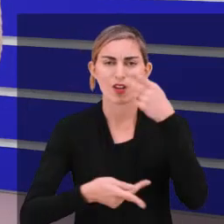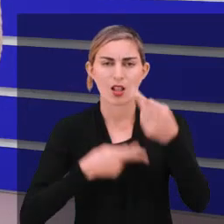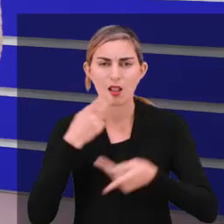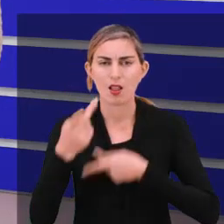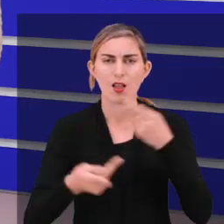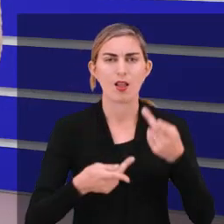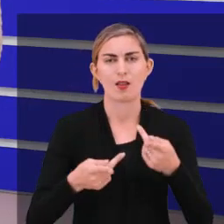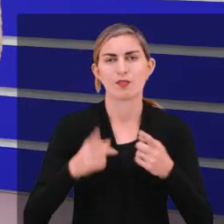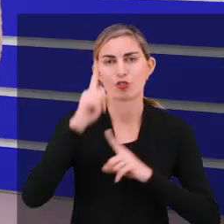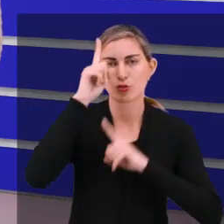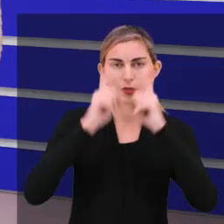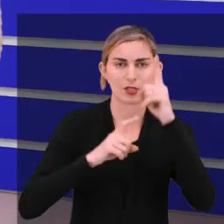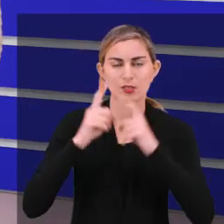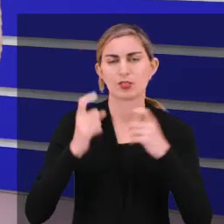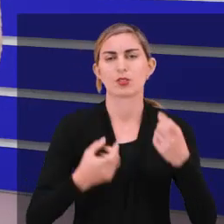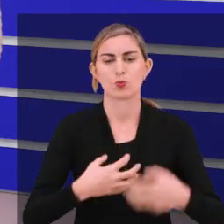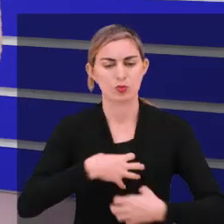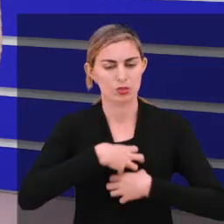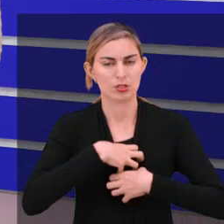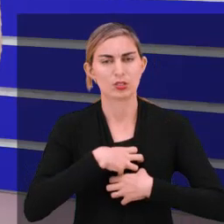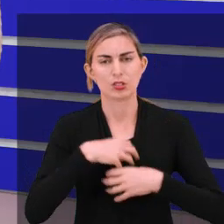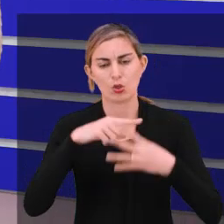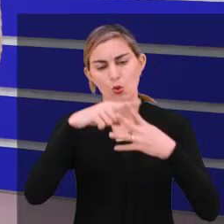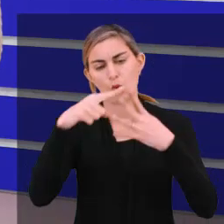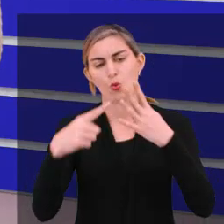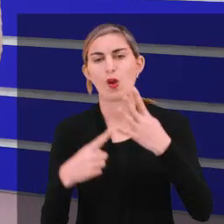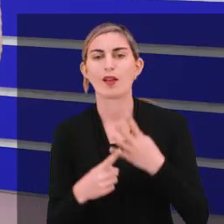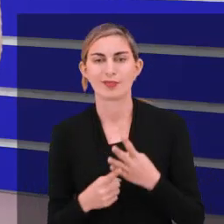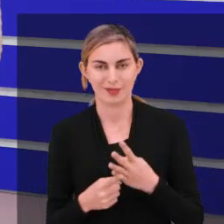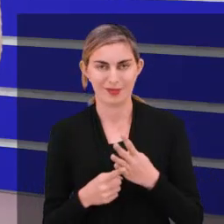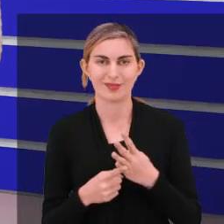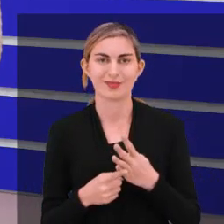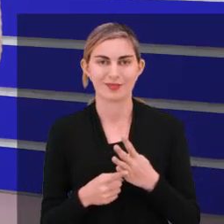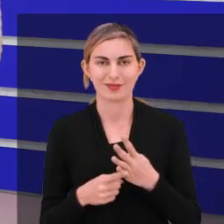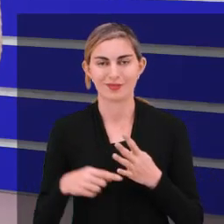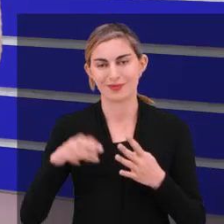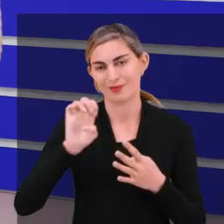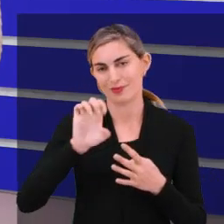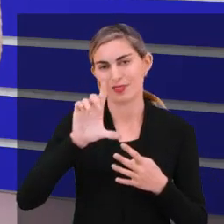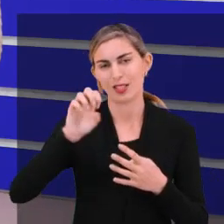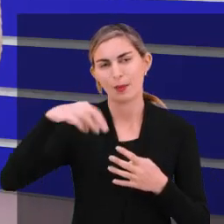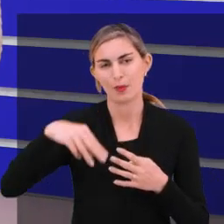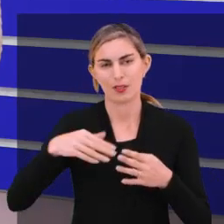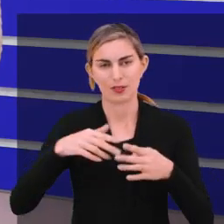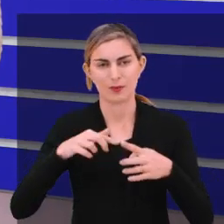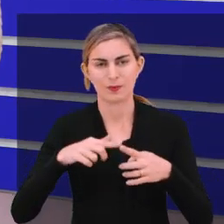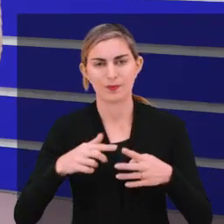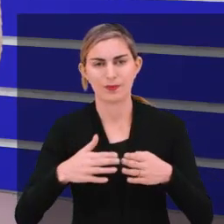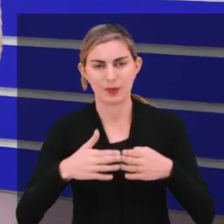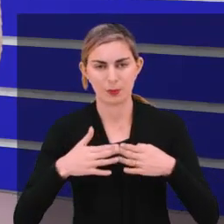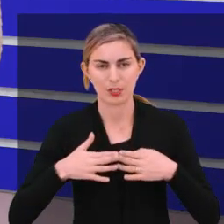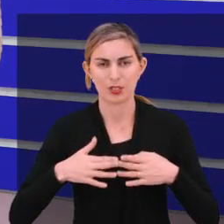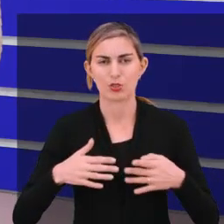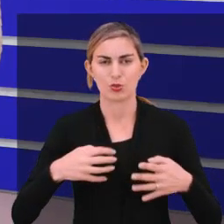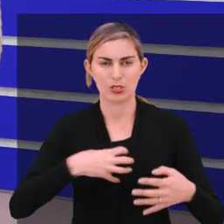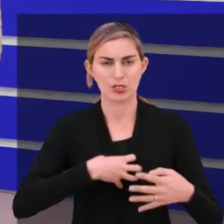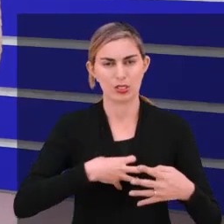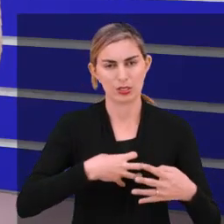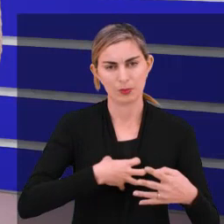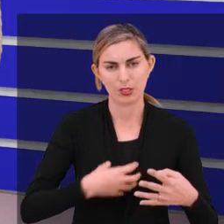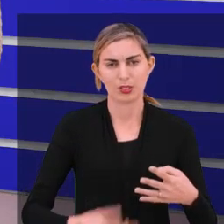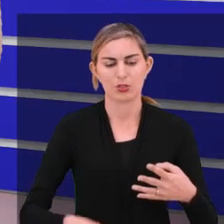se expressar e sentir através dos quatro elementos da CNV, né? Pedido, né?